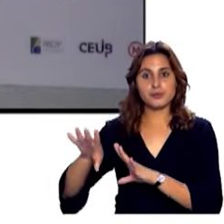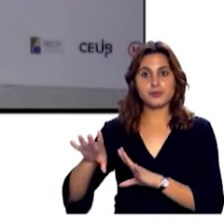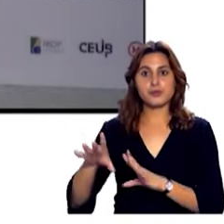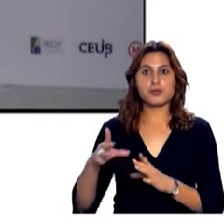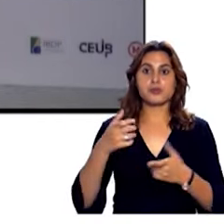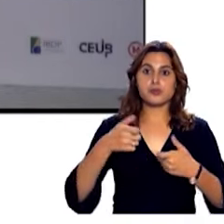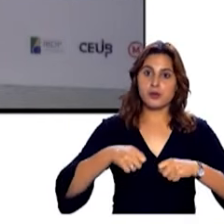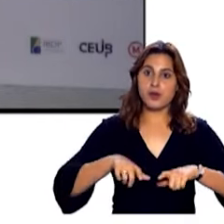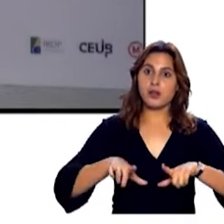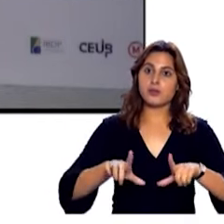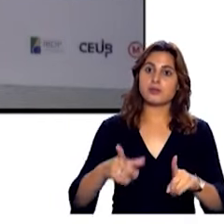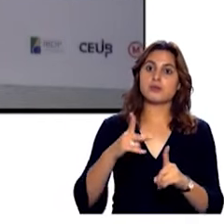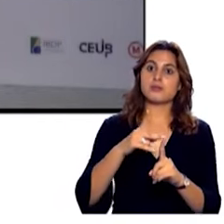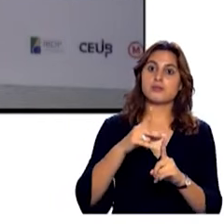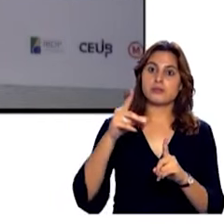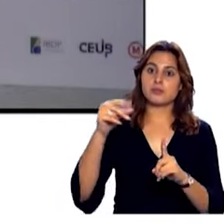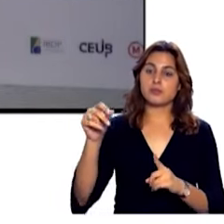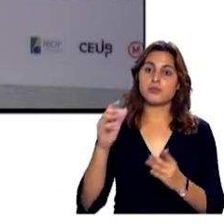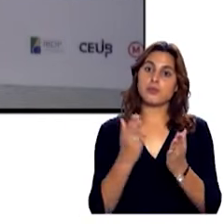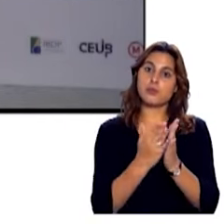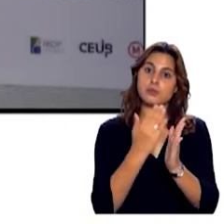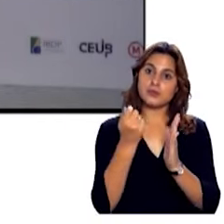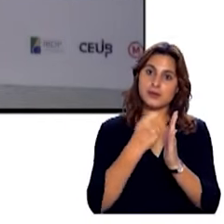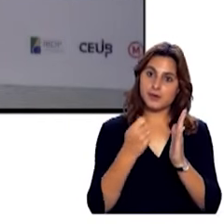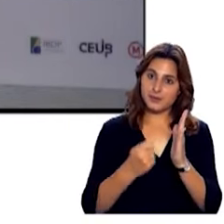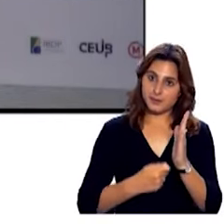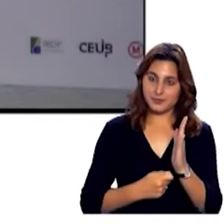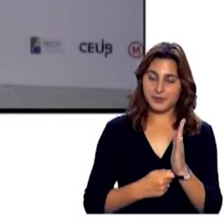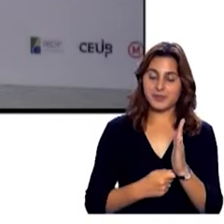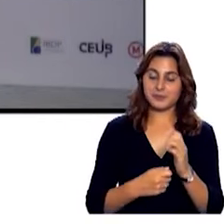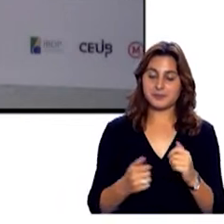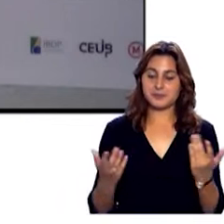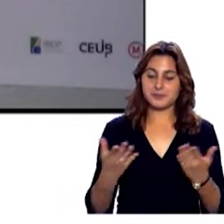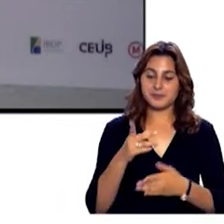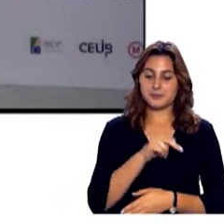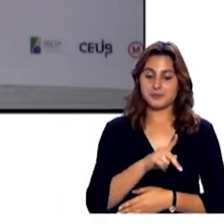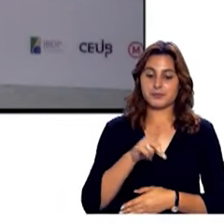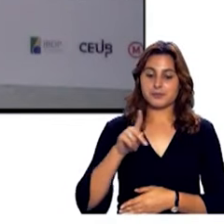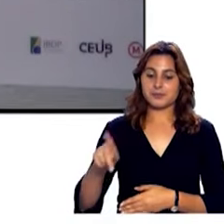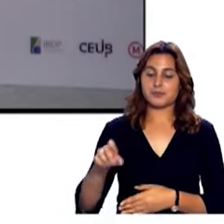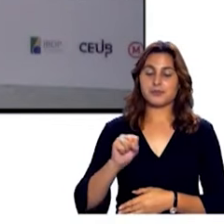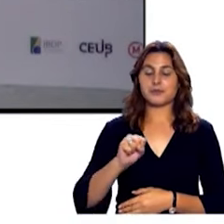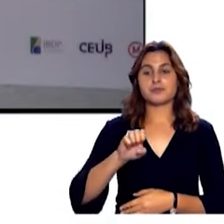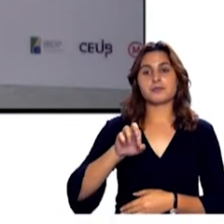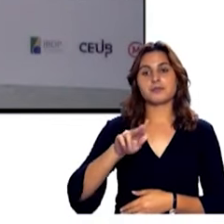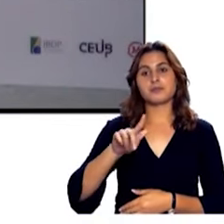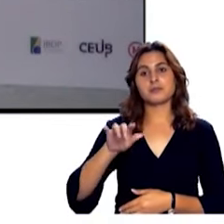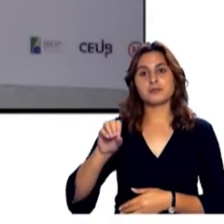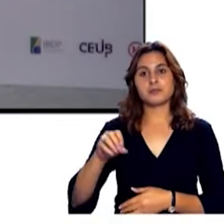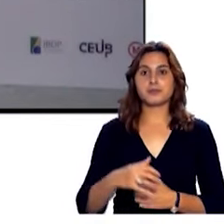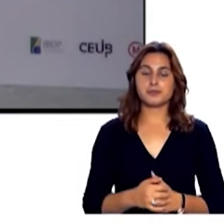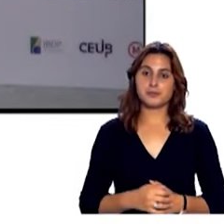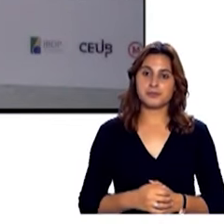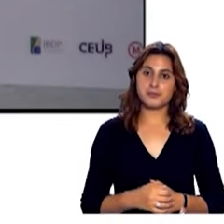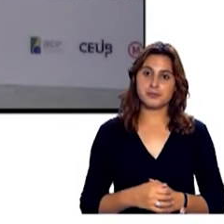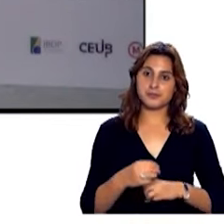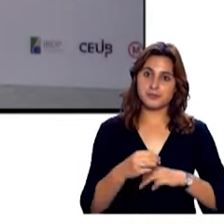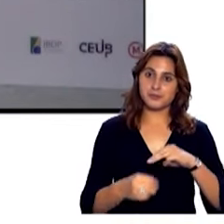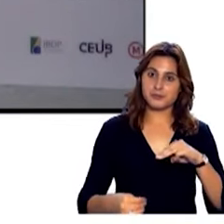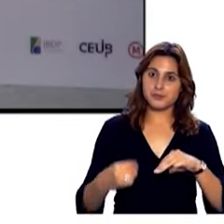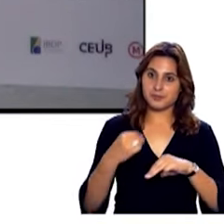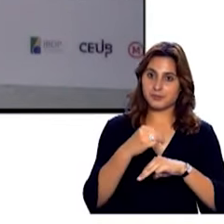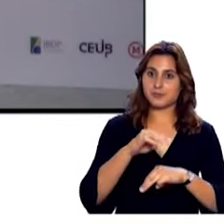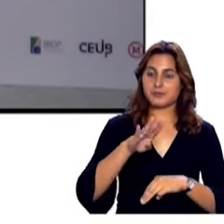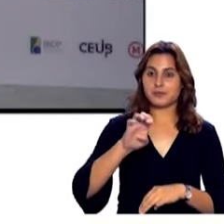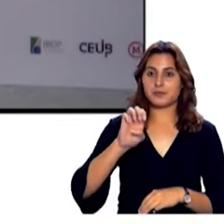de diversos livros com a palavra Professor Dr Sérgio cruzado Ministro Benedito inicialment